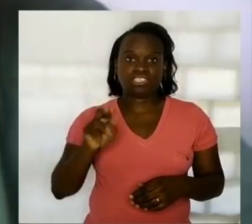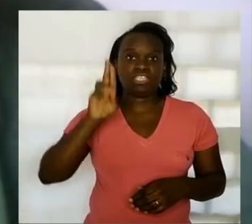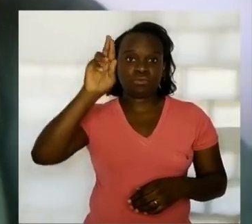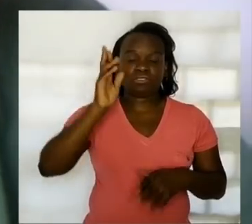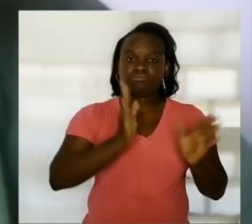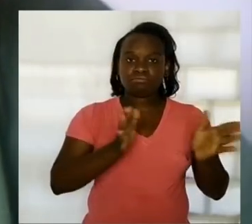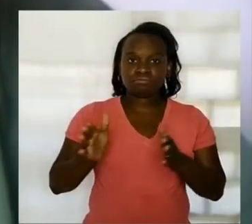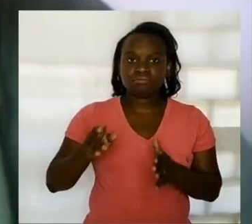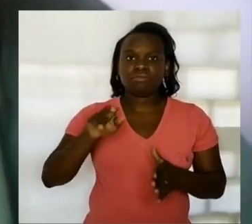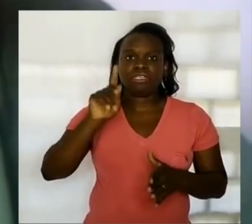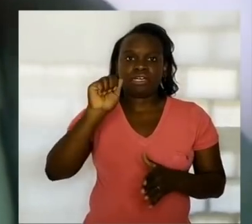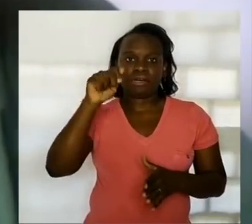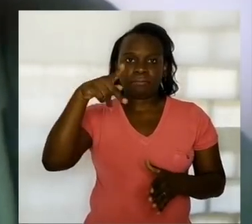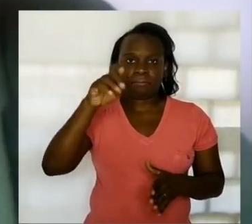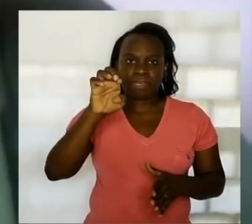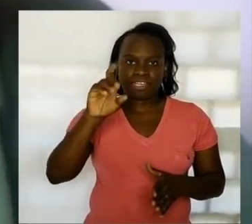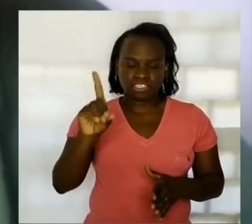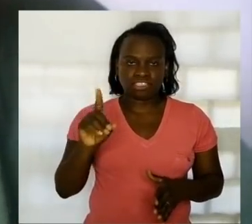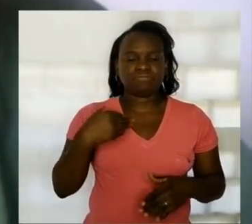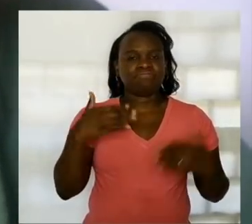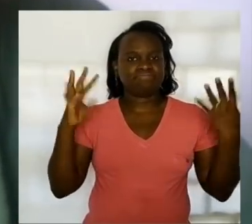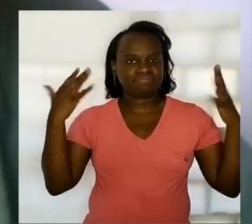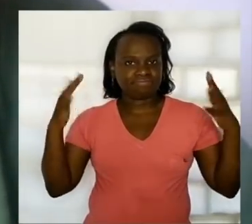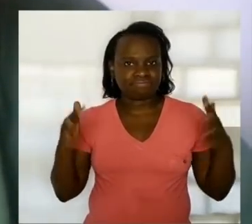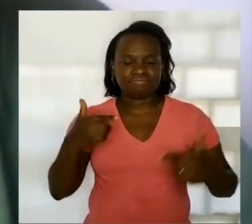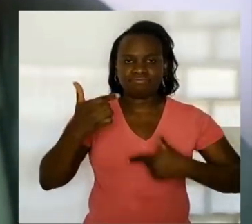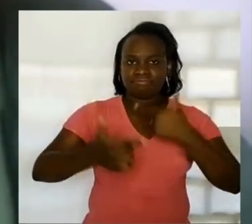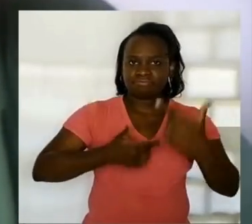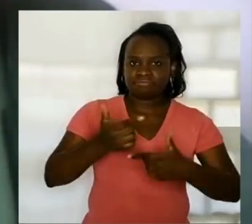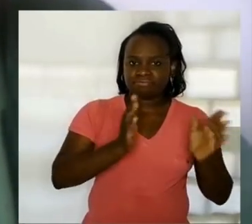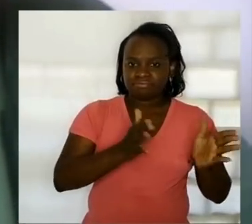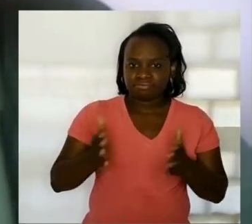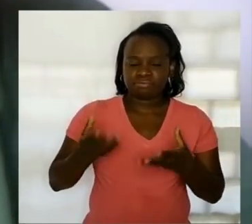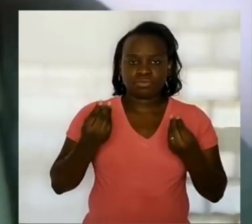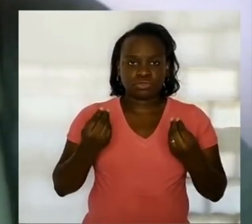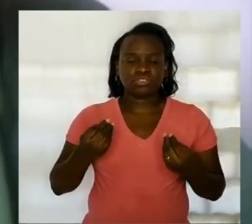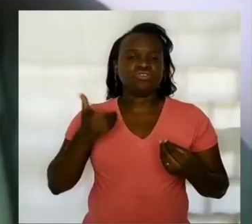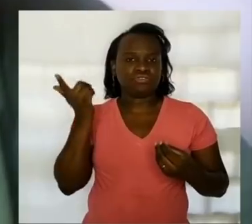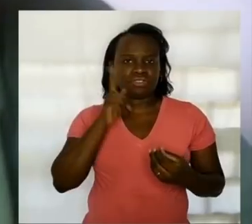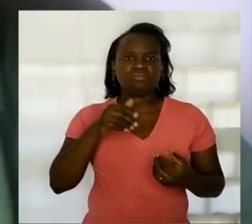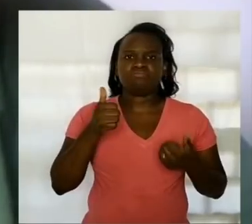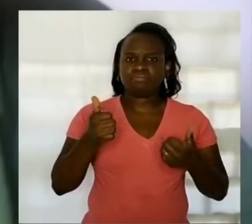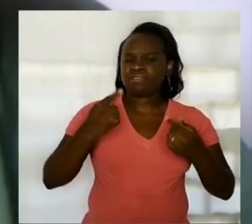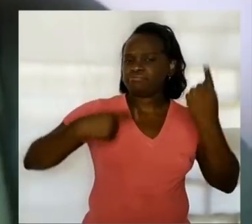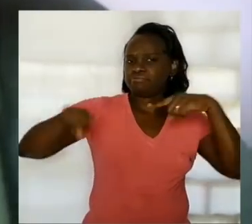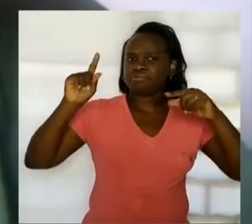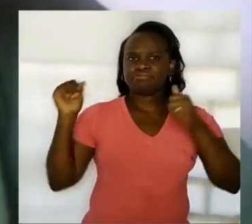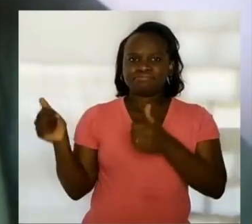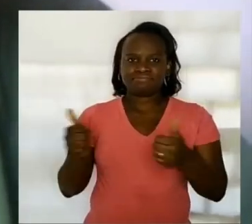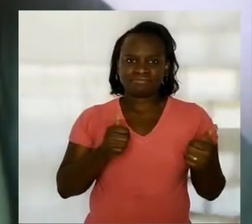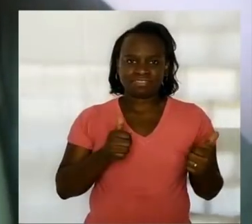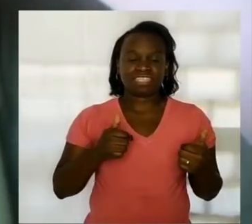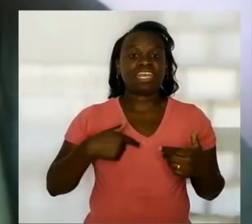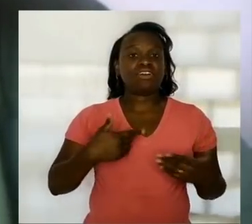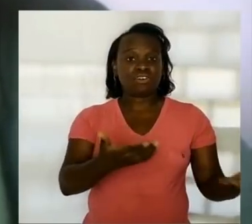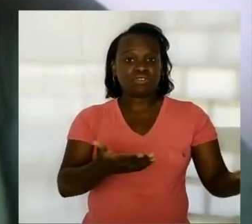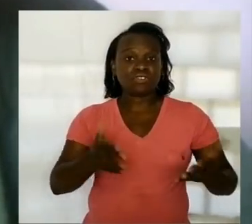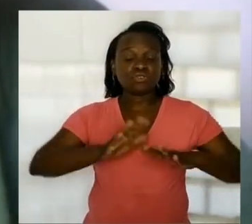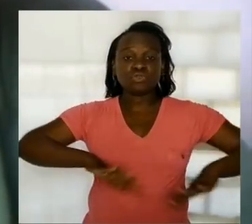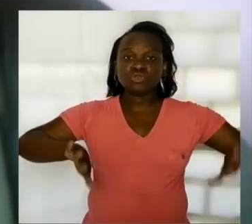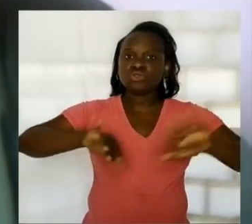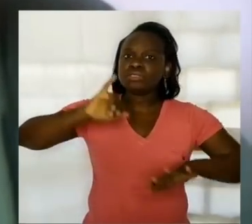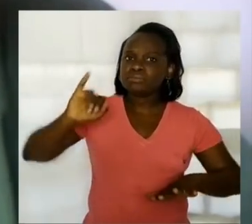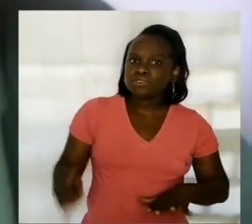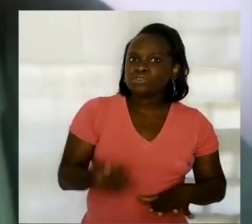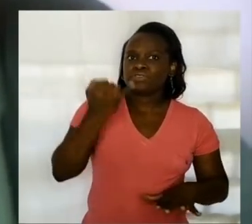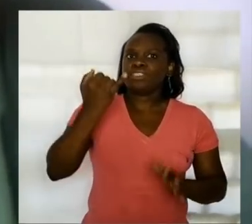Sudeste. Parabenizo os organizadores, estão trabalhando muito, sei que o evento será um sucesso. Convido a todos a